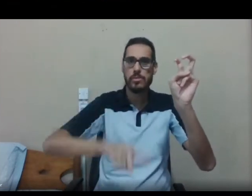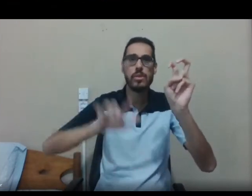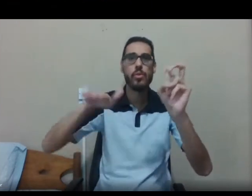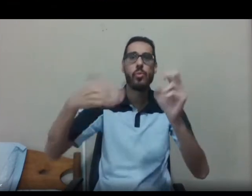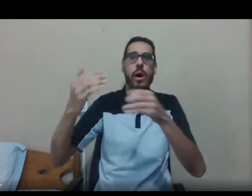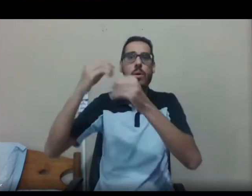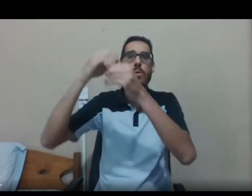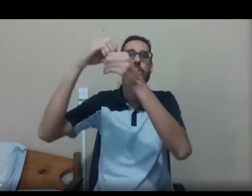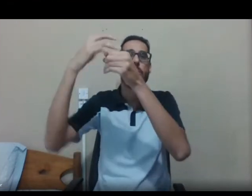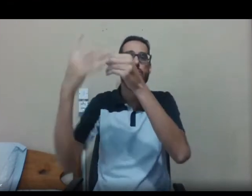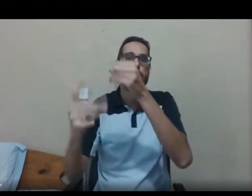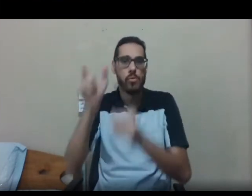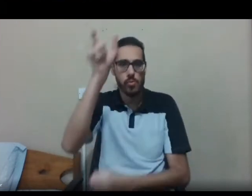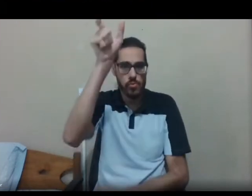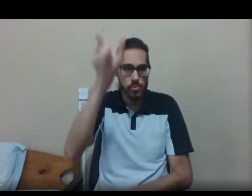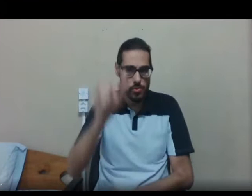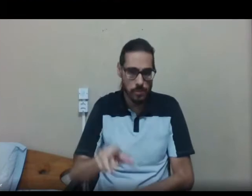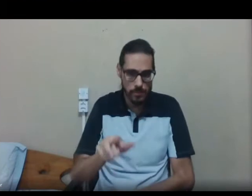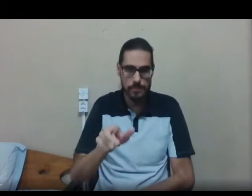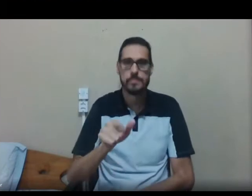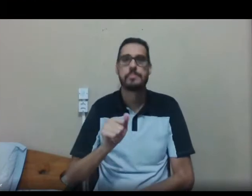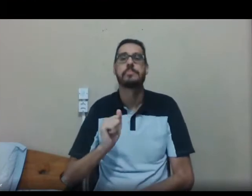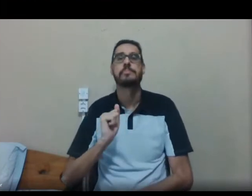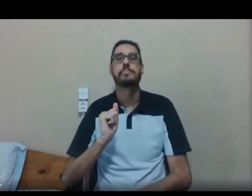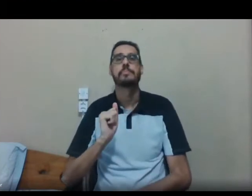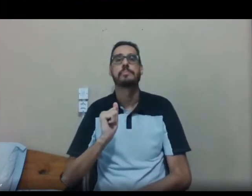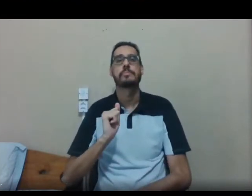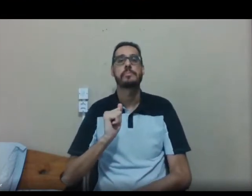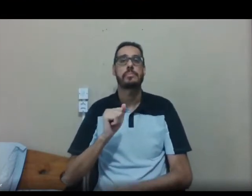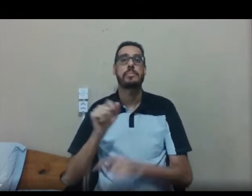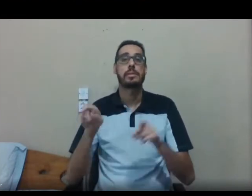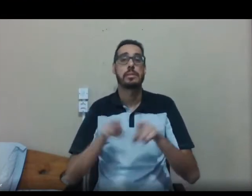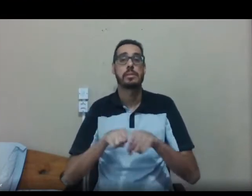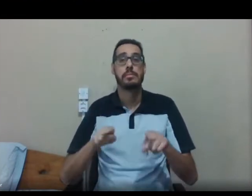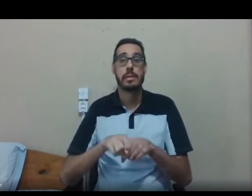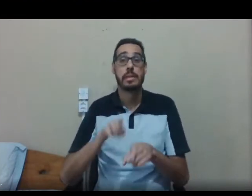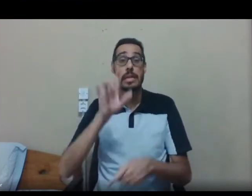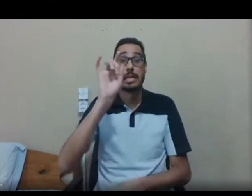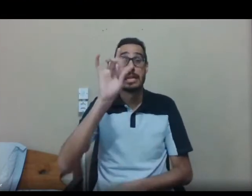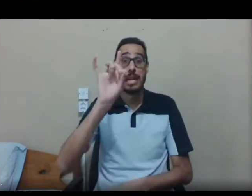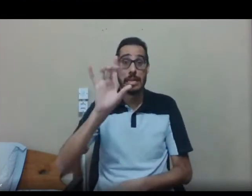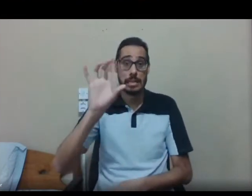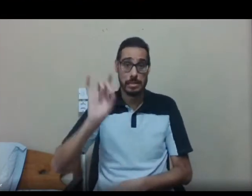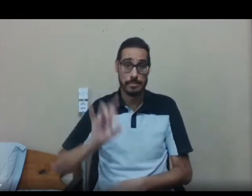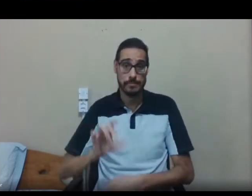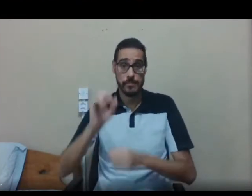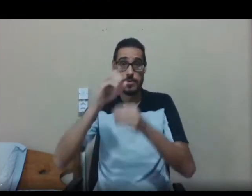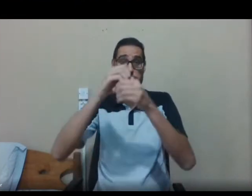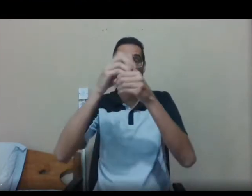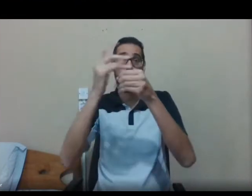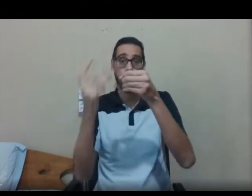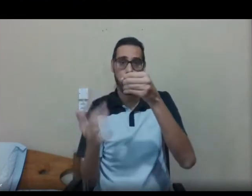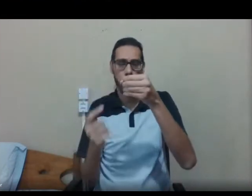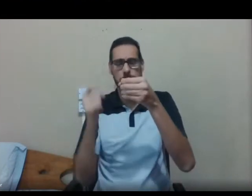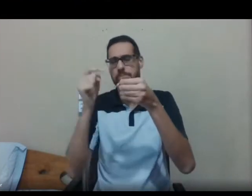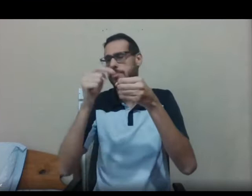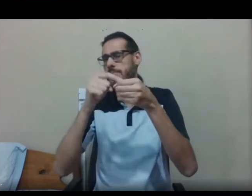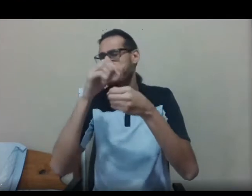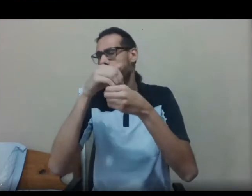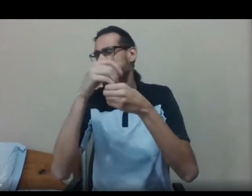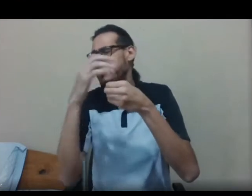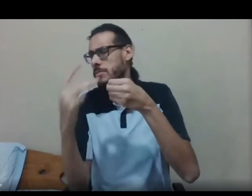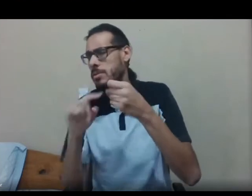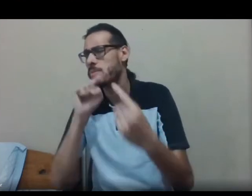determinado conteúdo, não é? Qual é a habilidade que se espera, a competência, qual é o conhecimento, né, teórico que se espera que ele